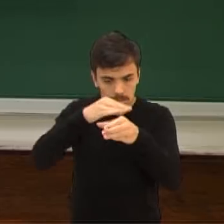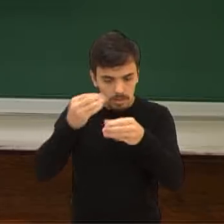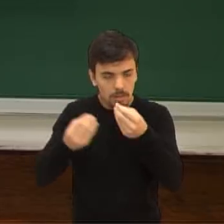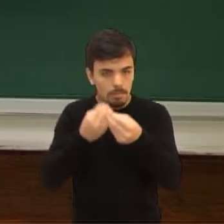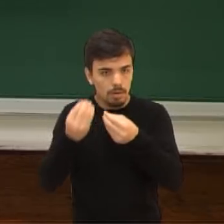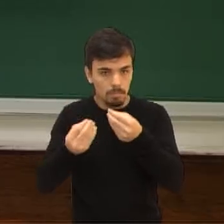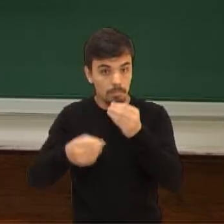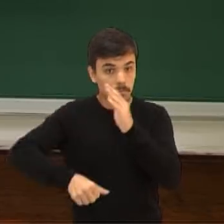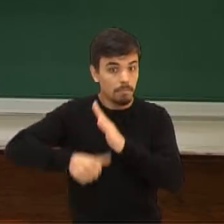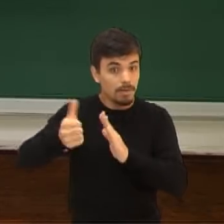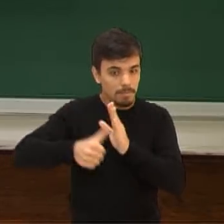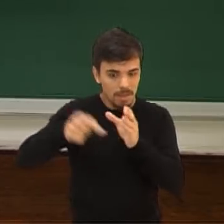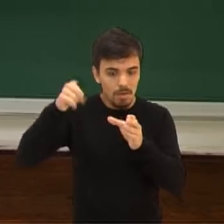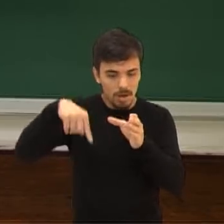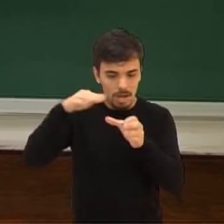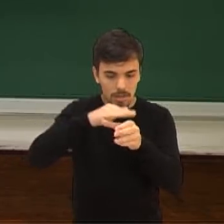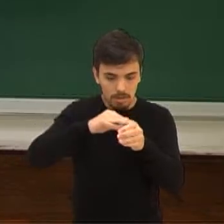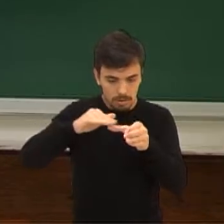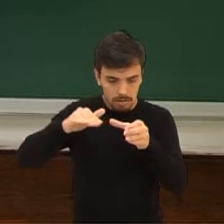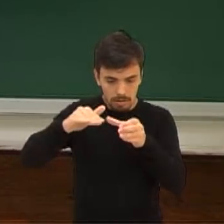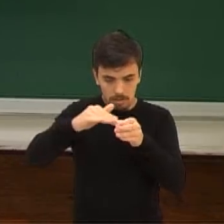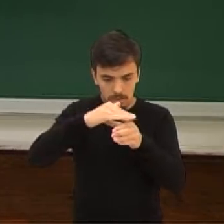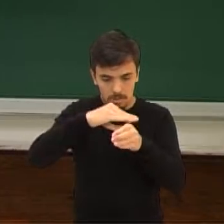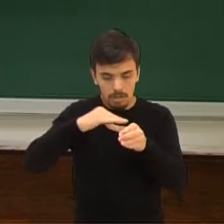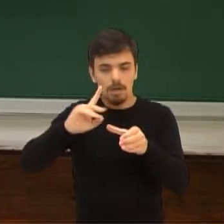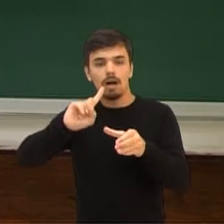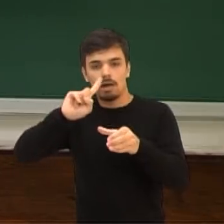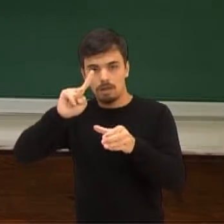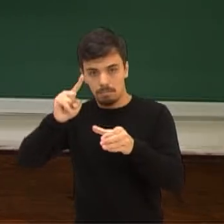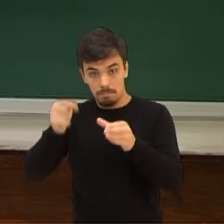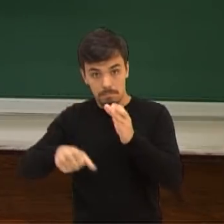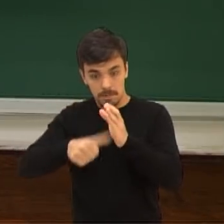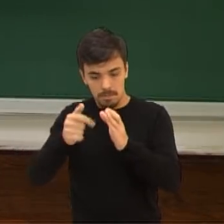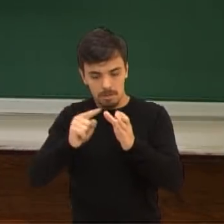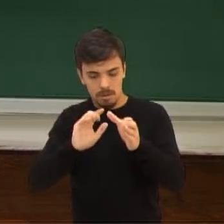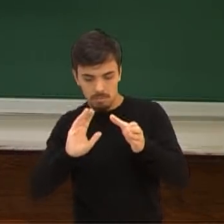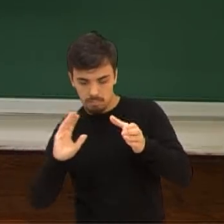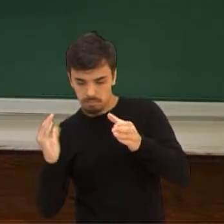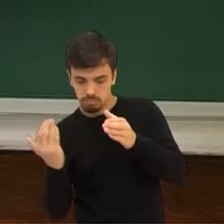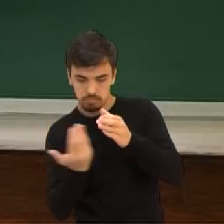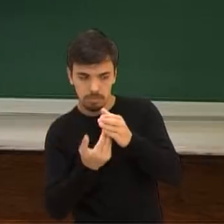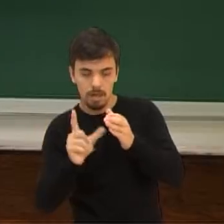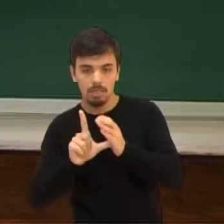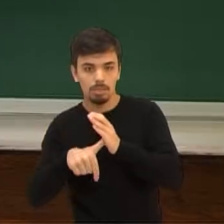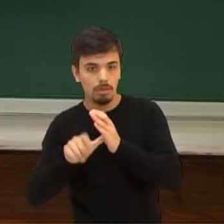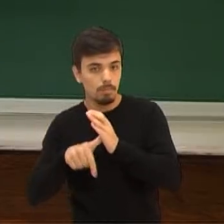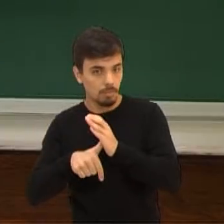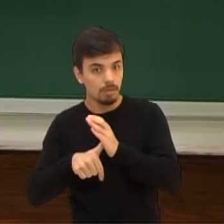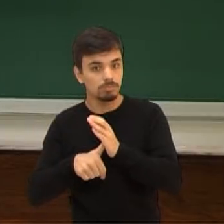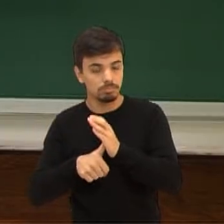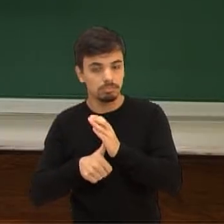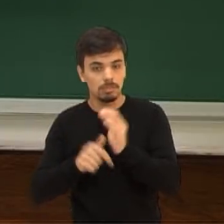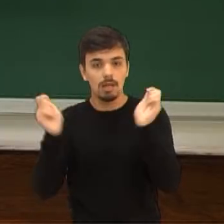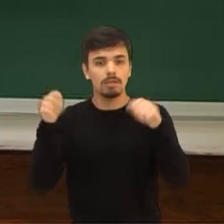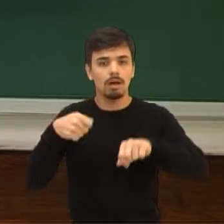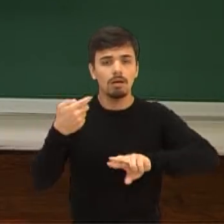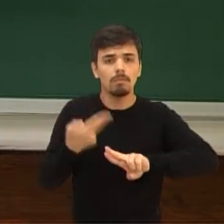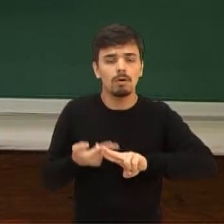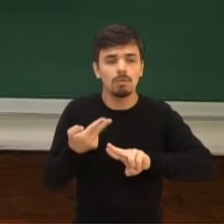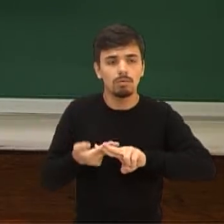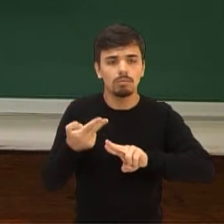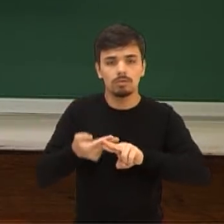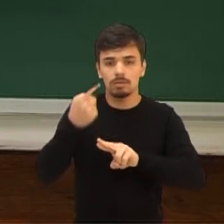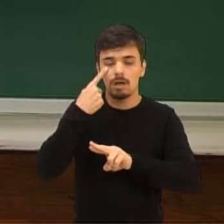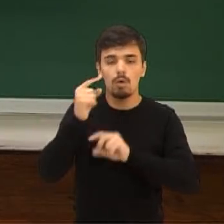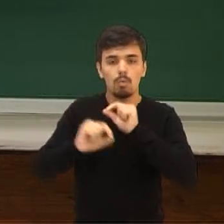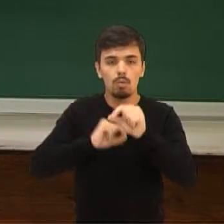monta a tampa e depois a gente faz a nossa lateral. Olhem lá, nós podemos usar o